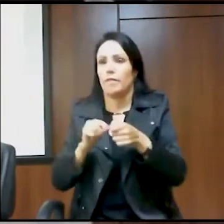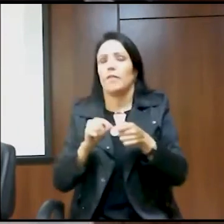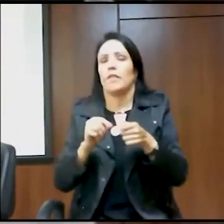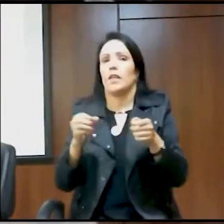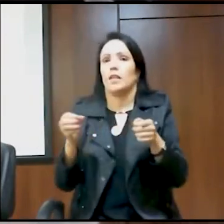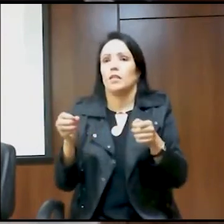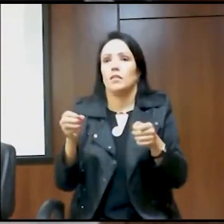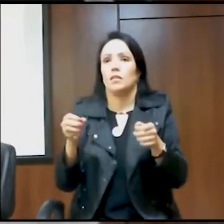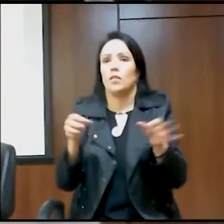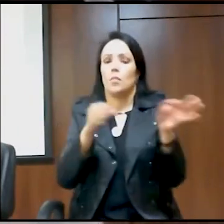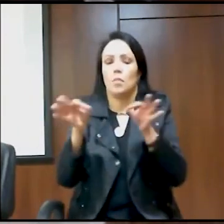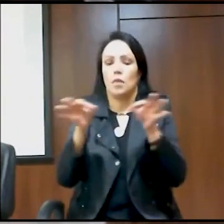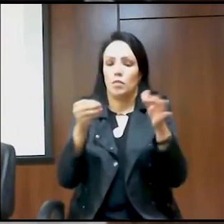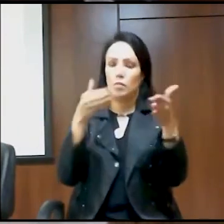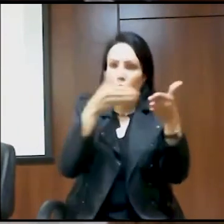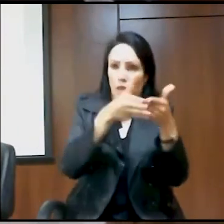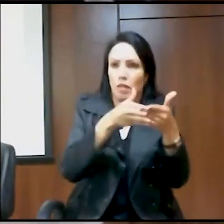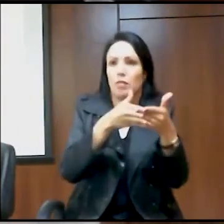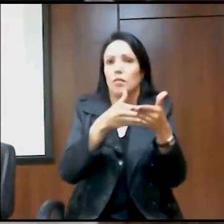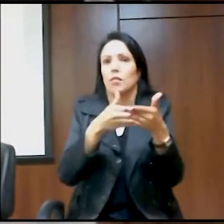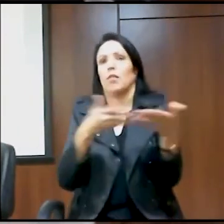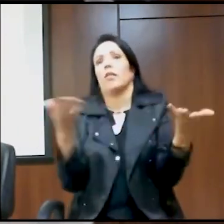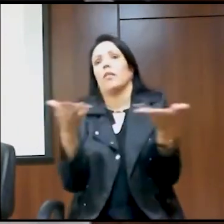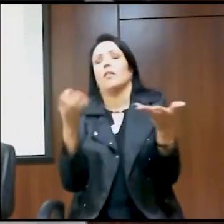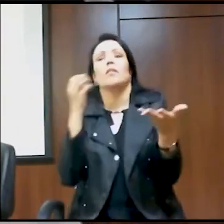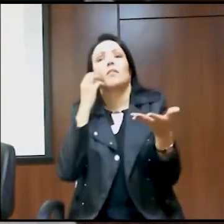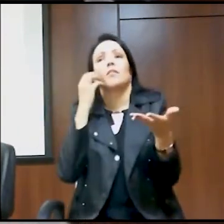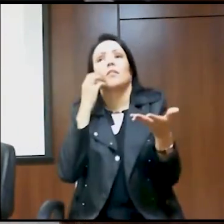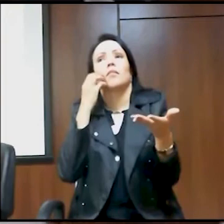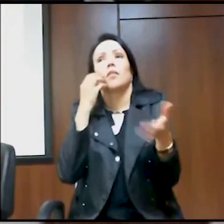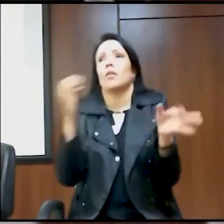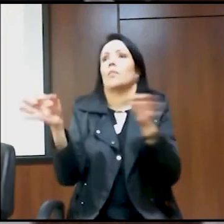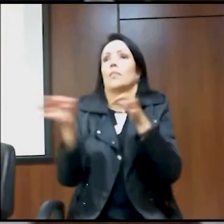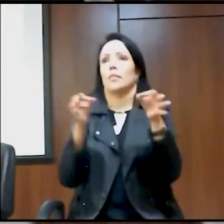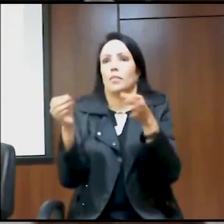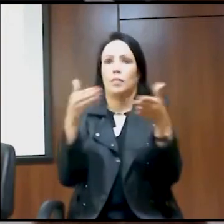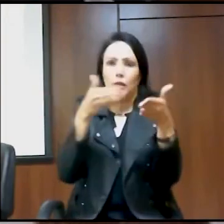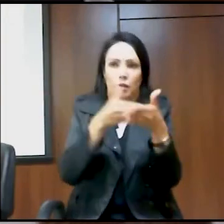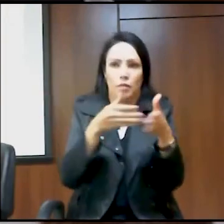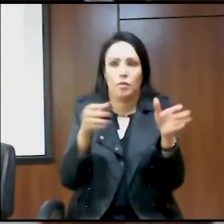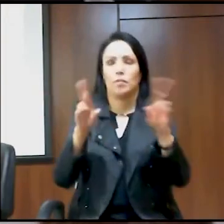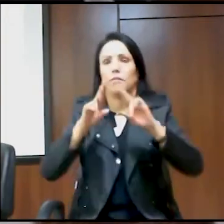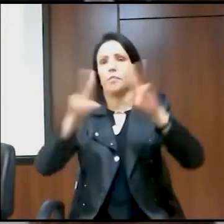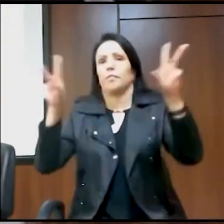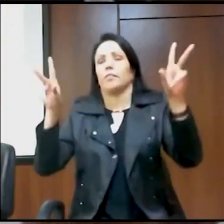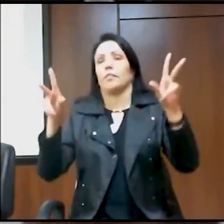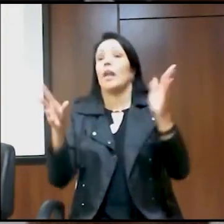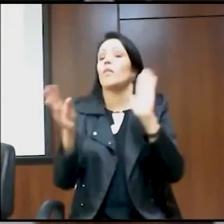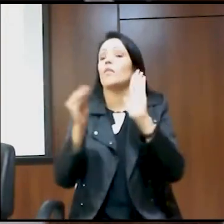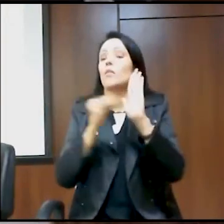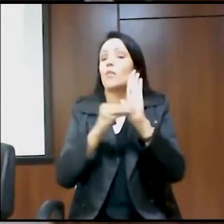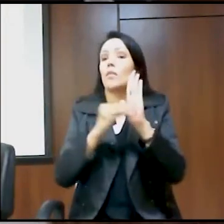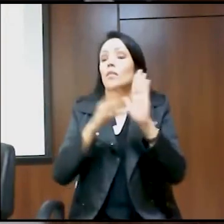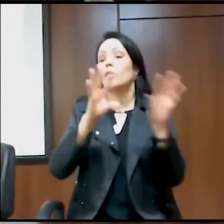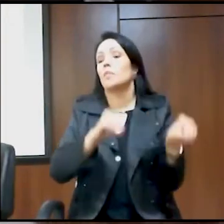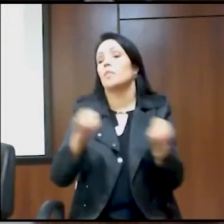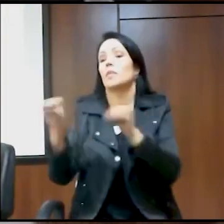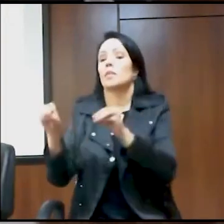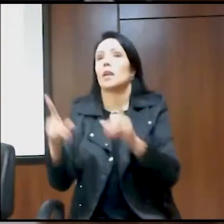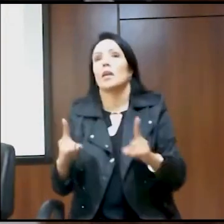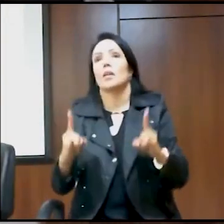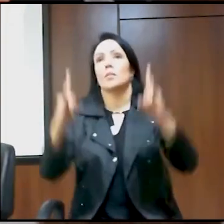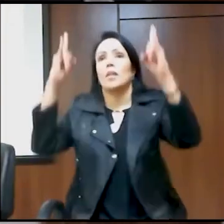mudou completamente o plano de metas, está tendo uma discussão sobre isso, né? E colocou lá, inclusive, que vai remover 14 prédios. Eu nunca